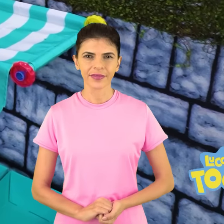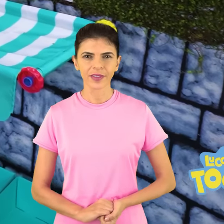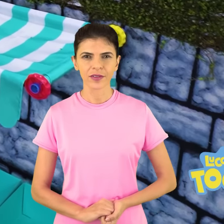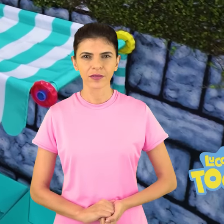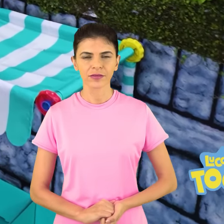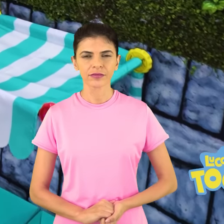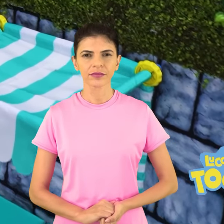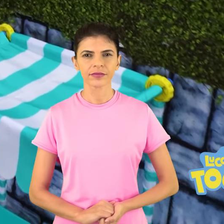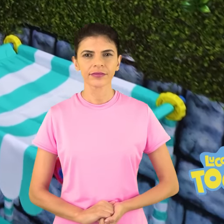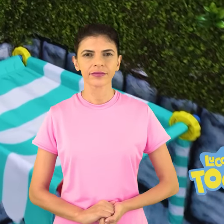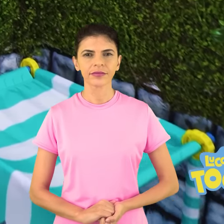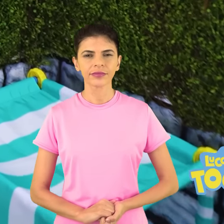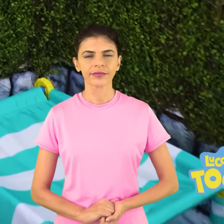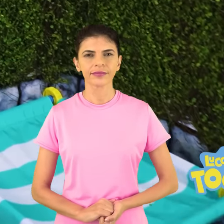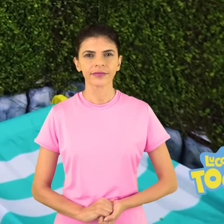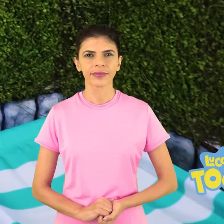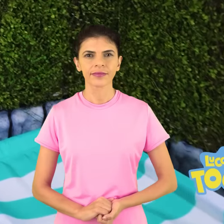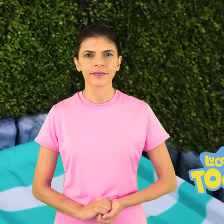Prontinho!